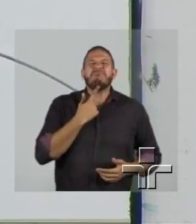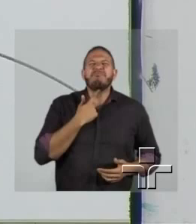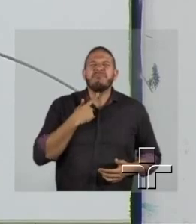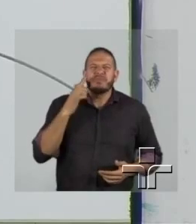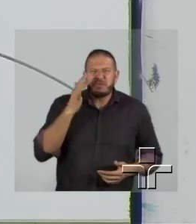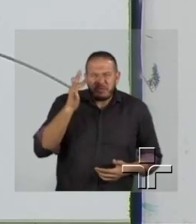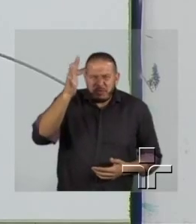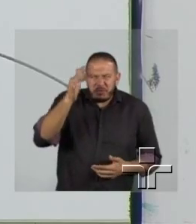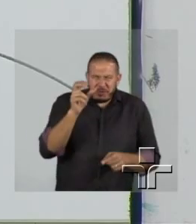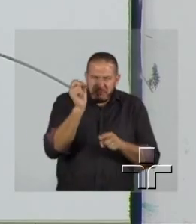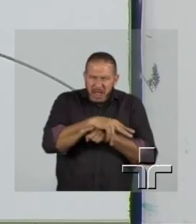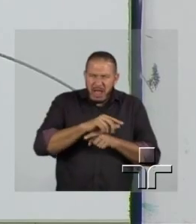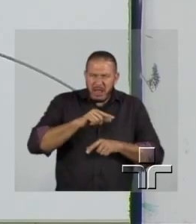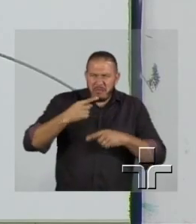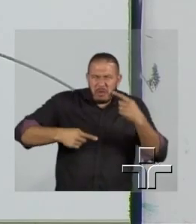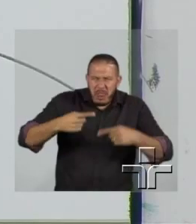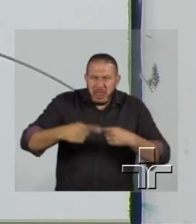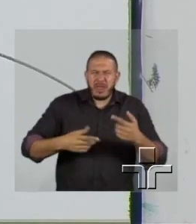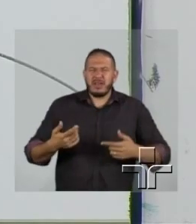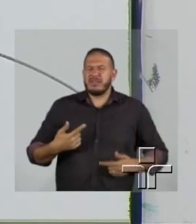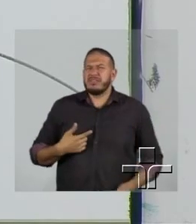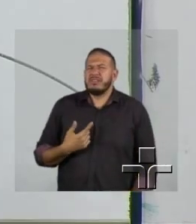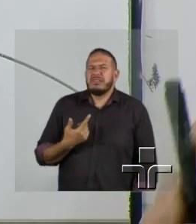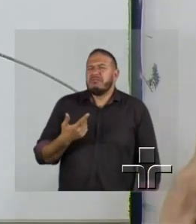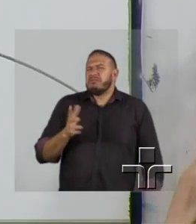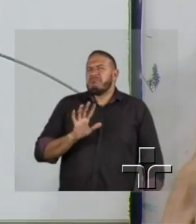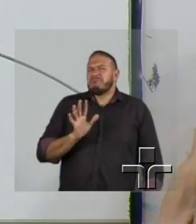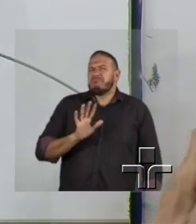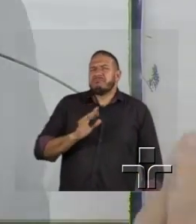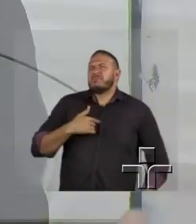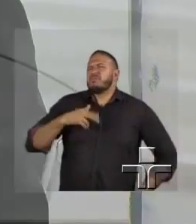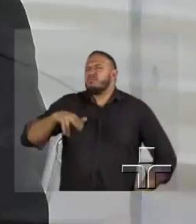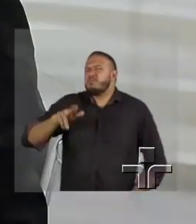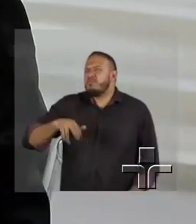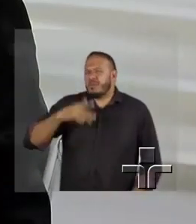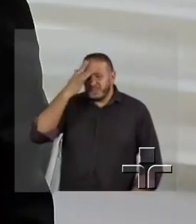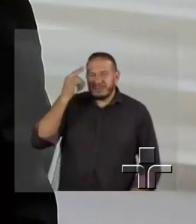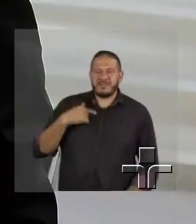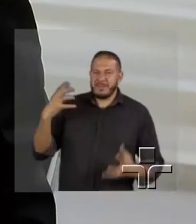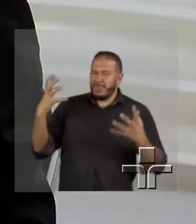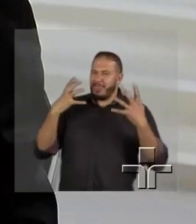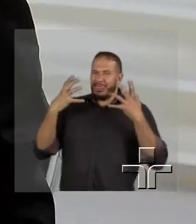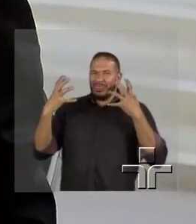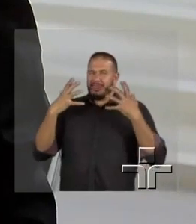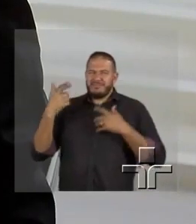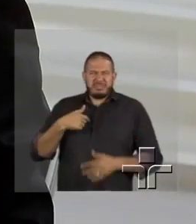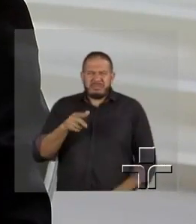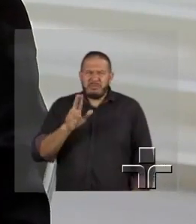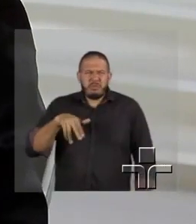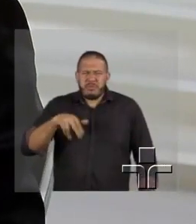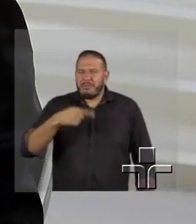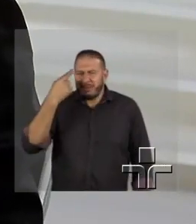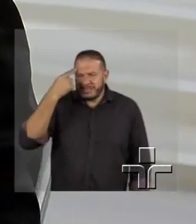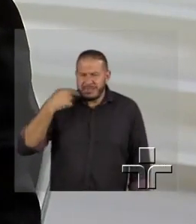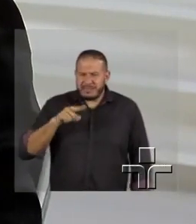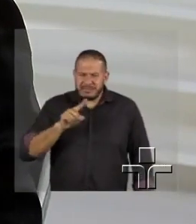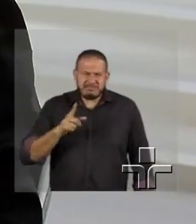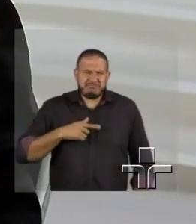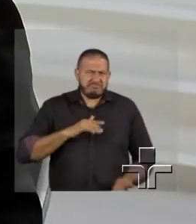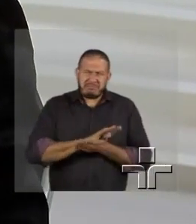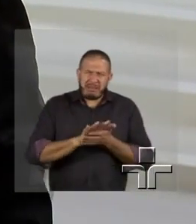ele tenha feito essa avaliação. Tem que acreditar que ele tenha feito essa avaliação, porque senão você vai ter uma discrepância